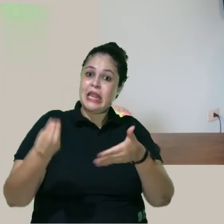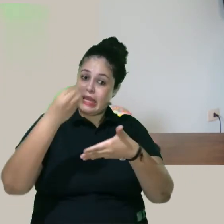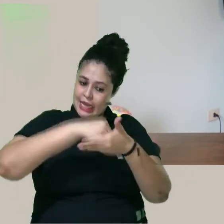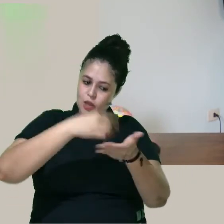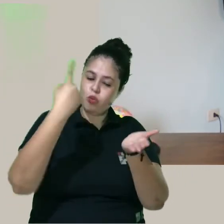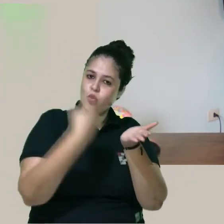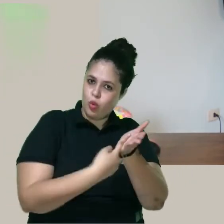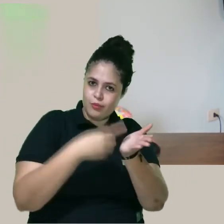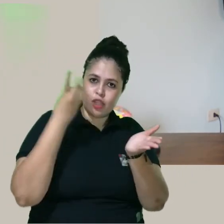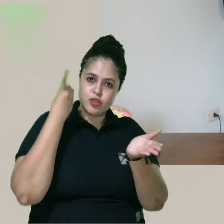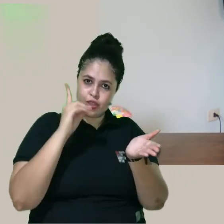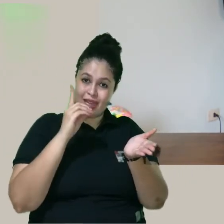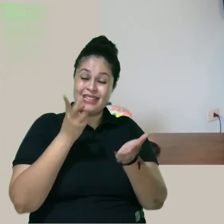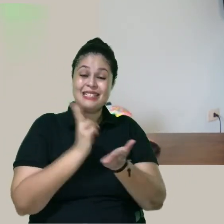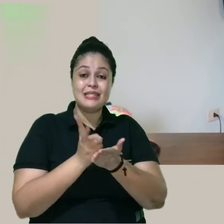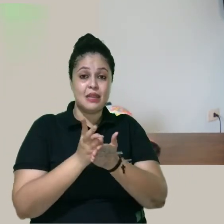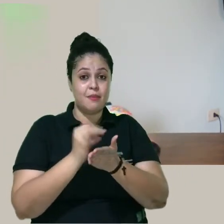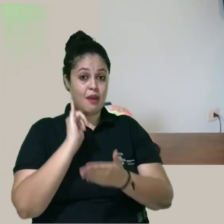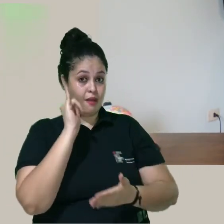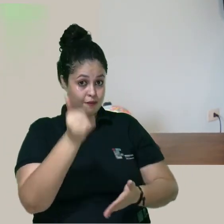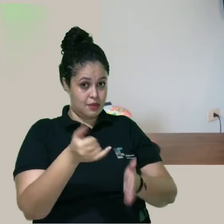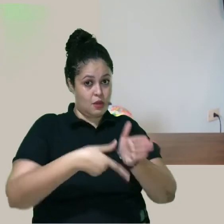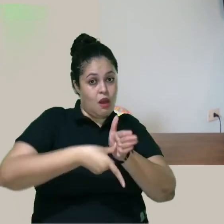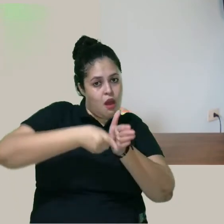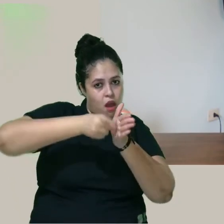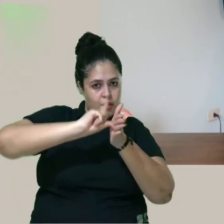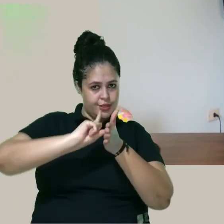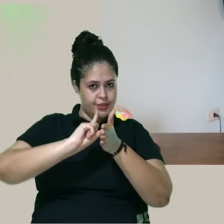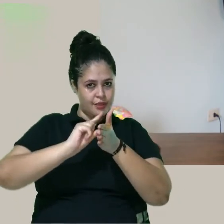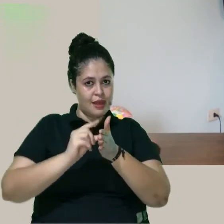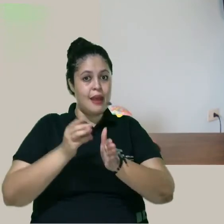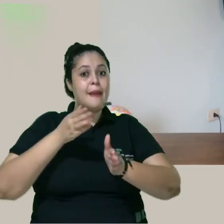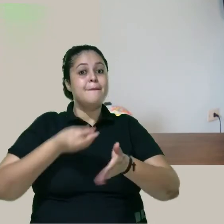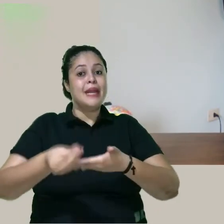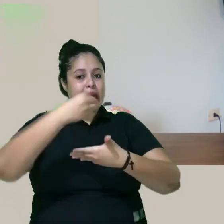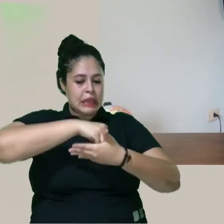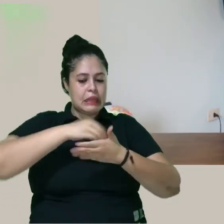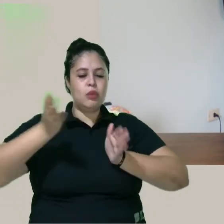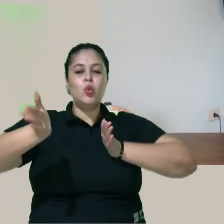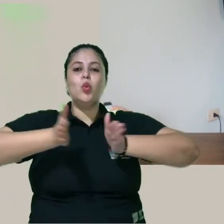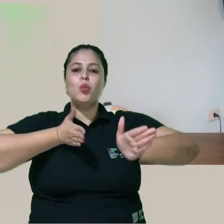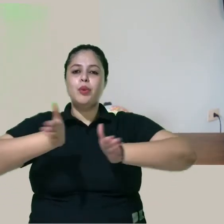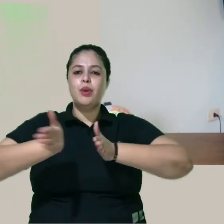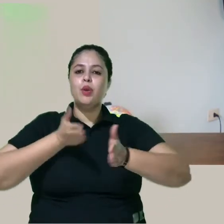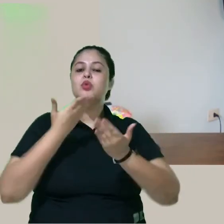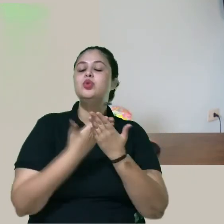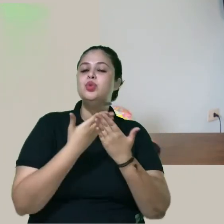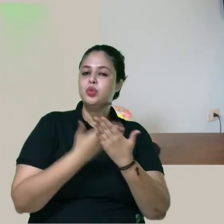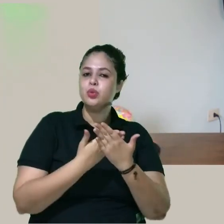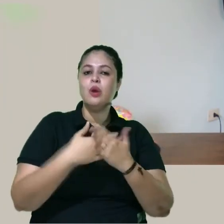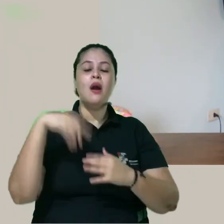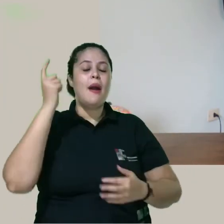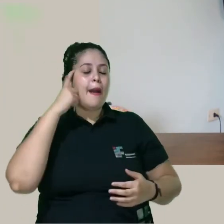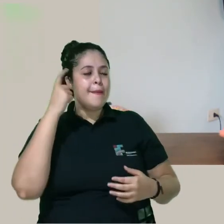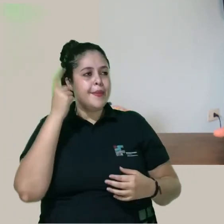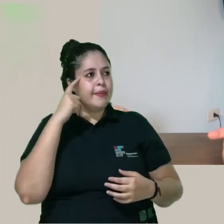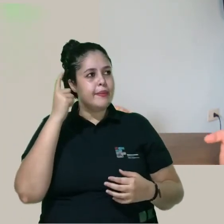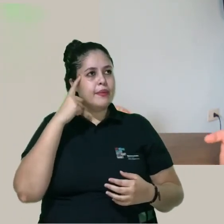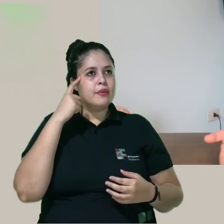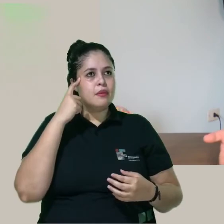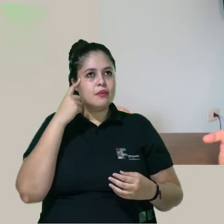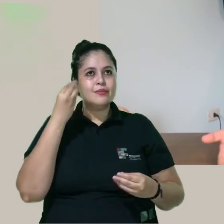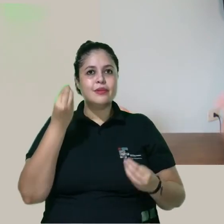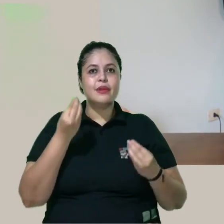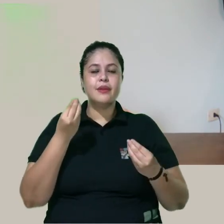previamente, sempre dentro da quinzena de estudo, considerando